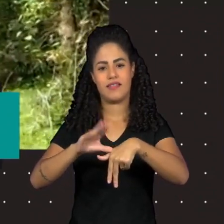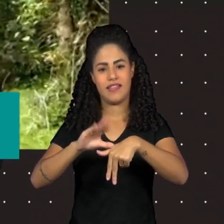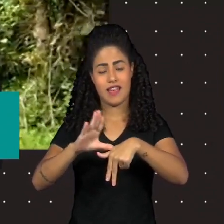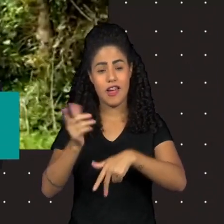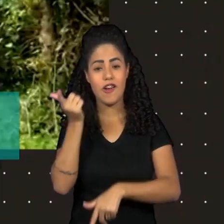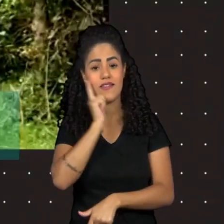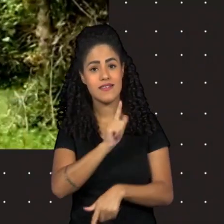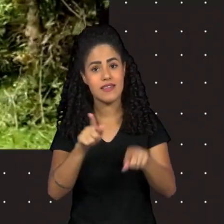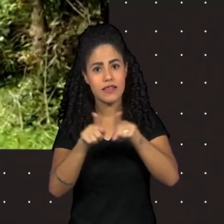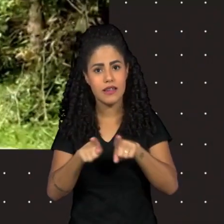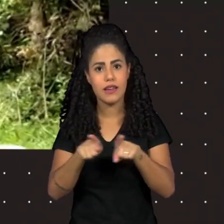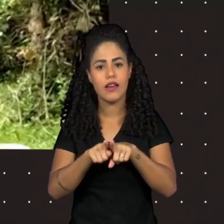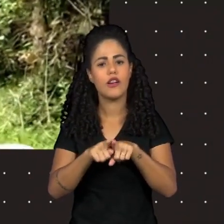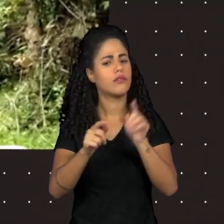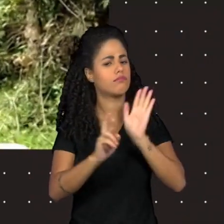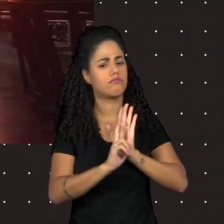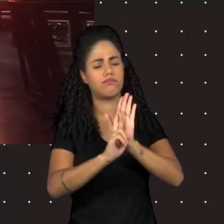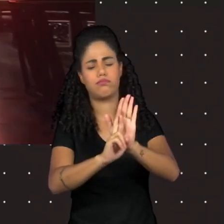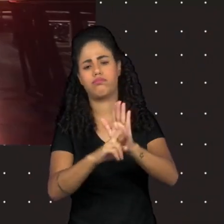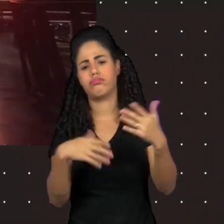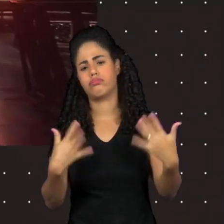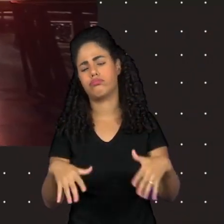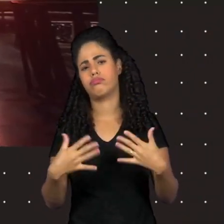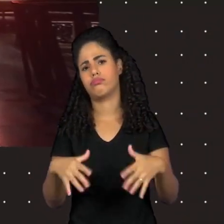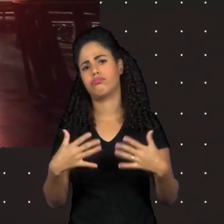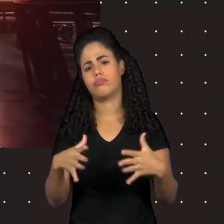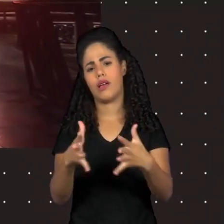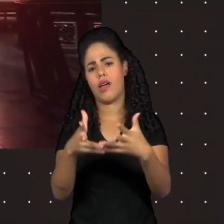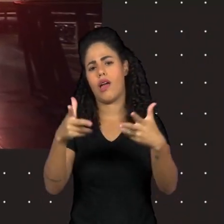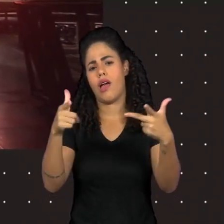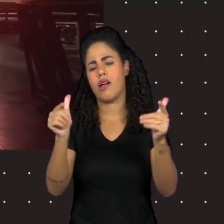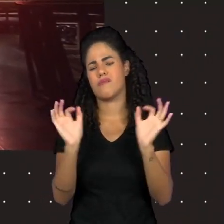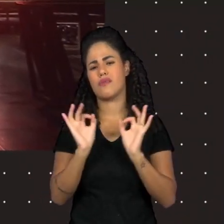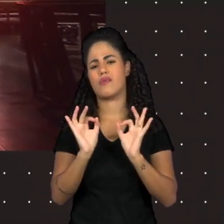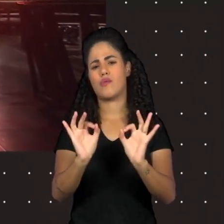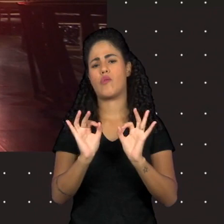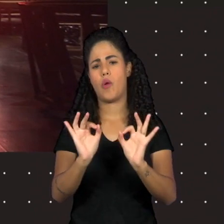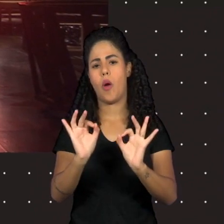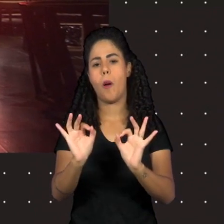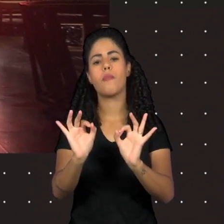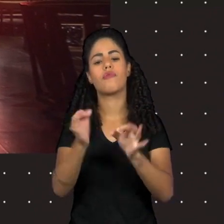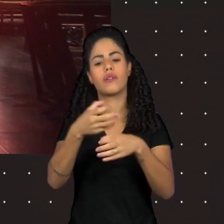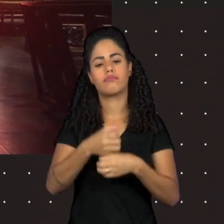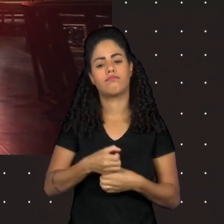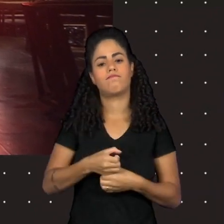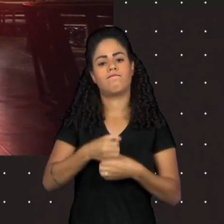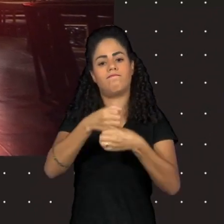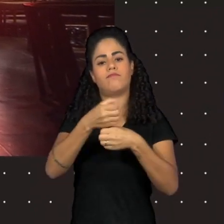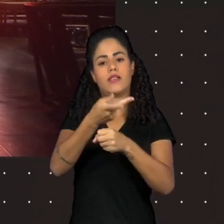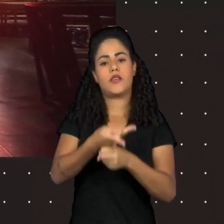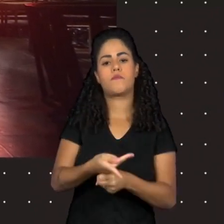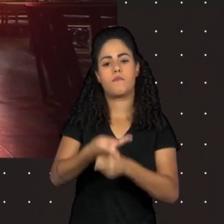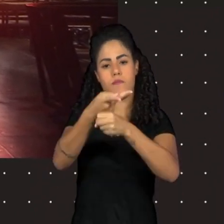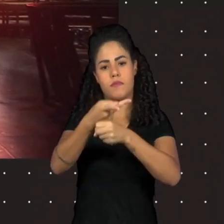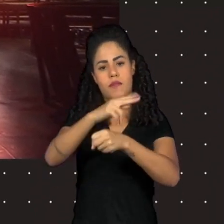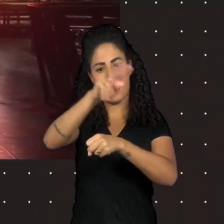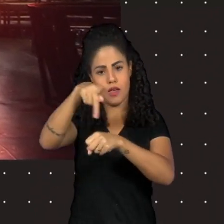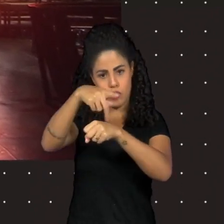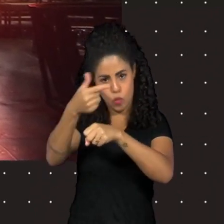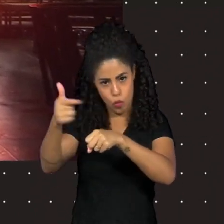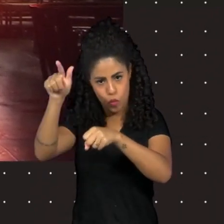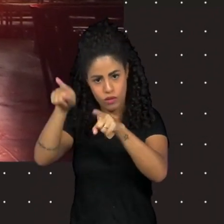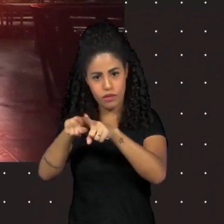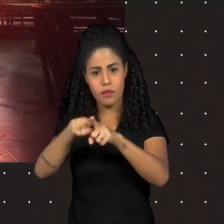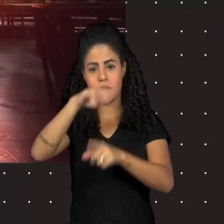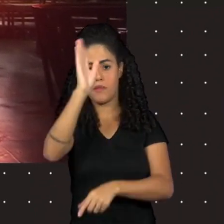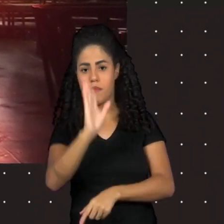e conseguimos um resultado extraordinário que foi premiado fora do Brasil, aqui no Brasil, e adaptado